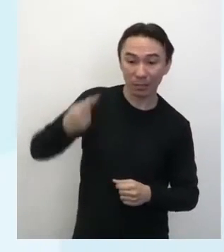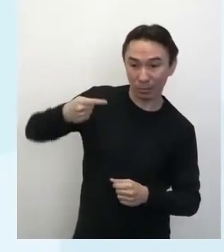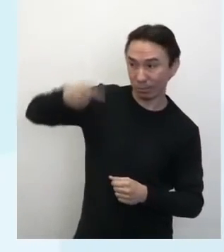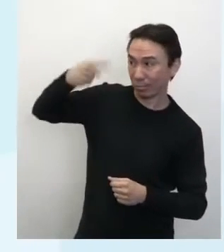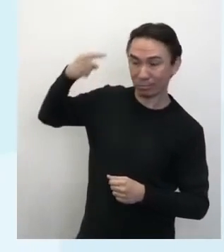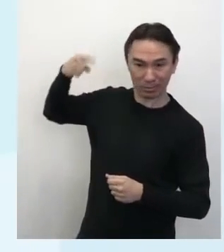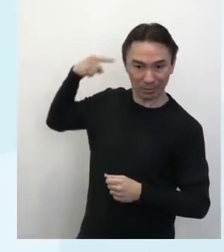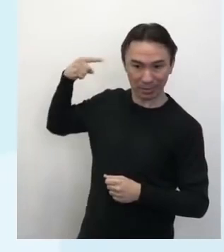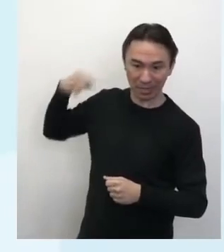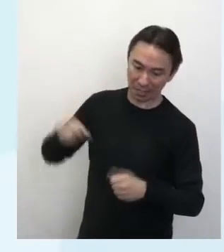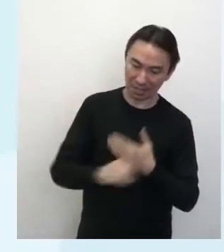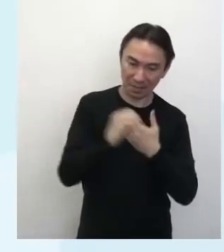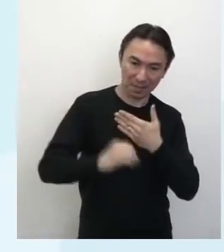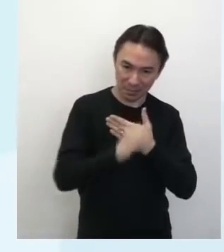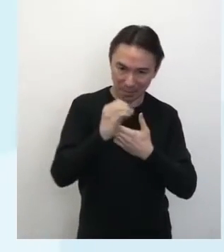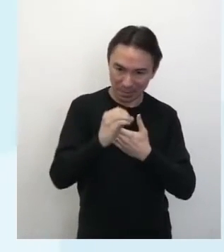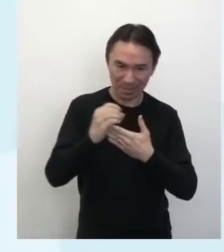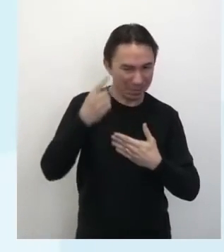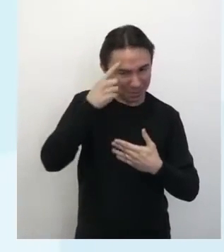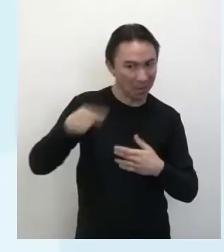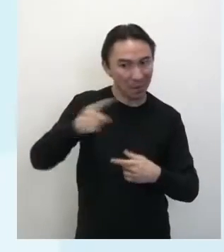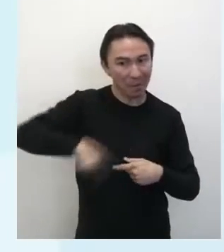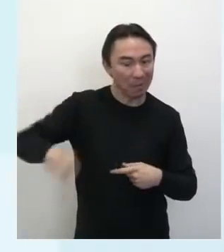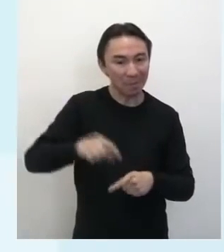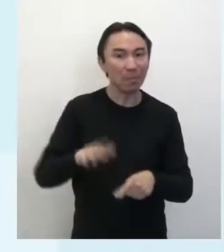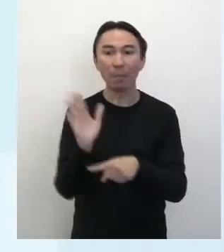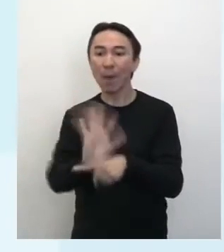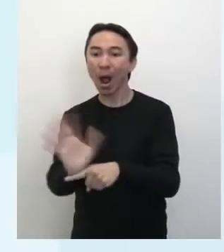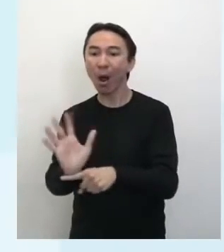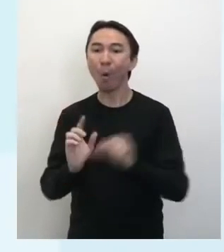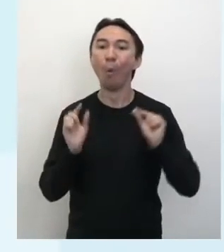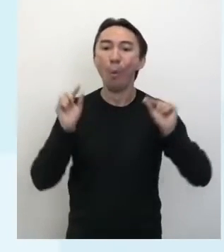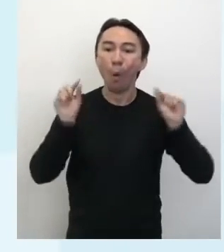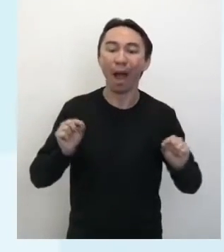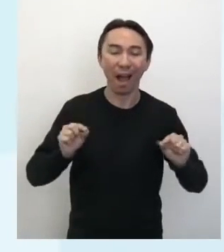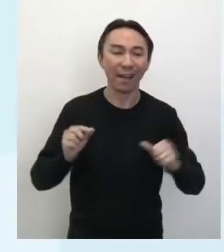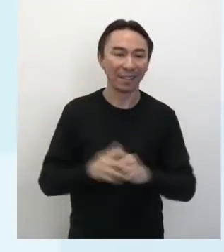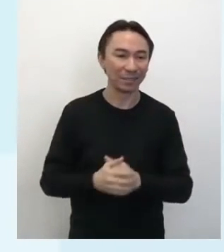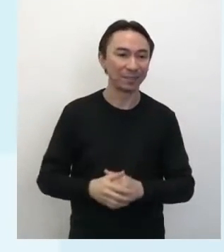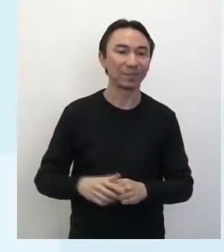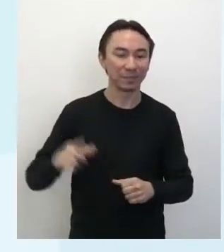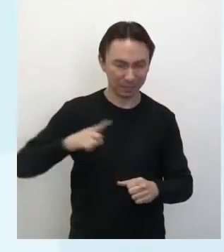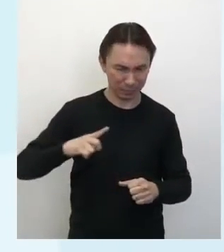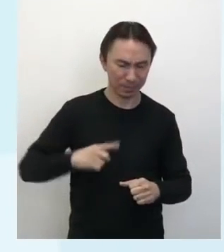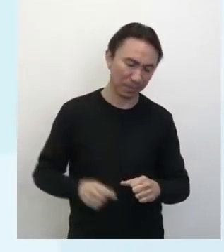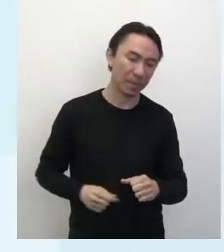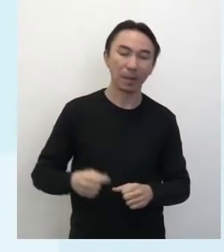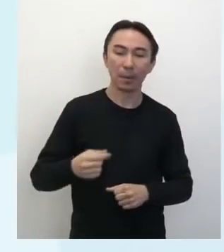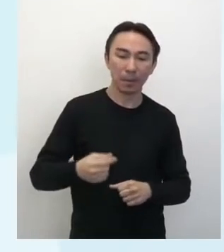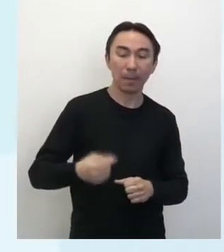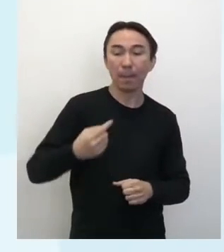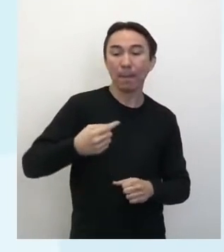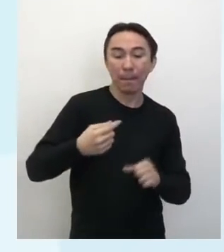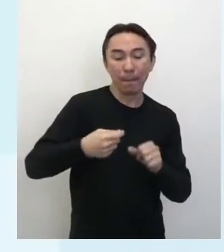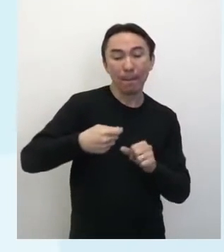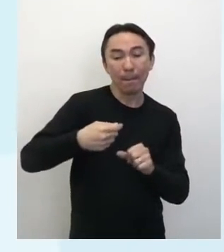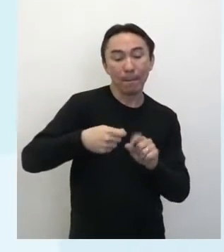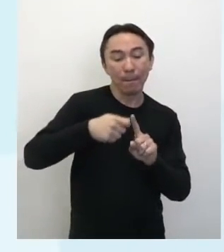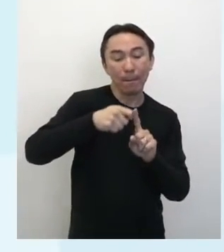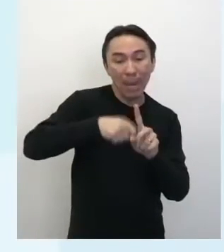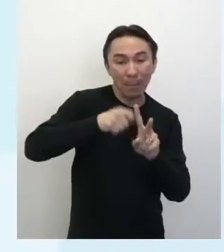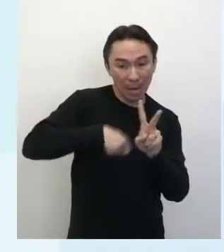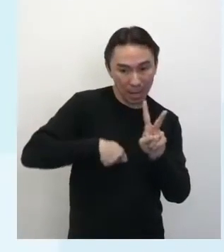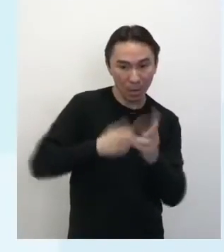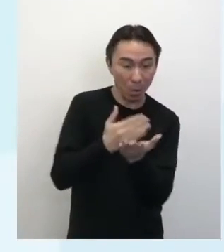versão brasileira CMSP. Olha lá, o que nós temos? Ó? No começo do bimestre, foi falado ontem, né? Aprendemos um pouco